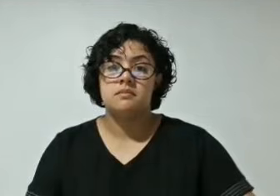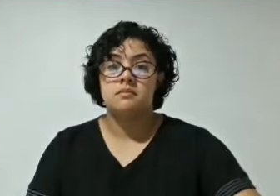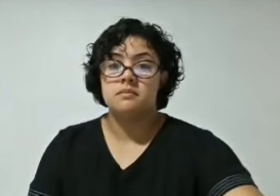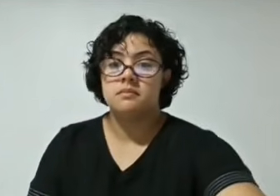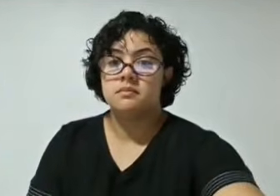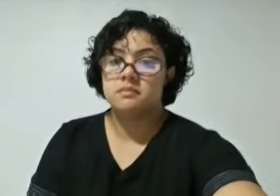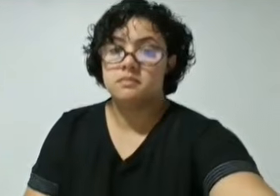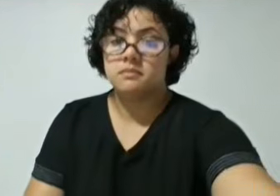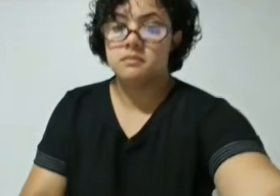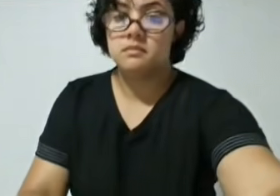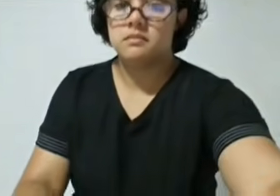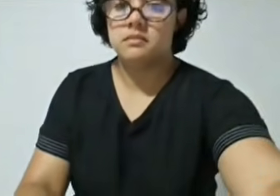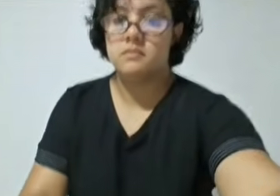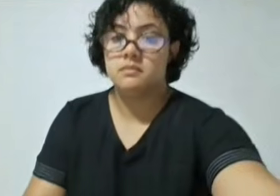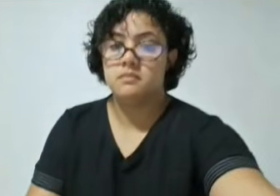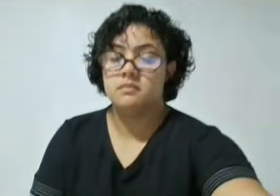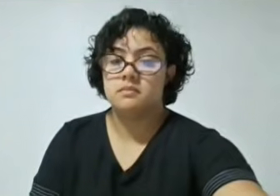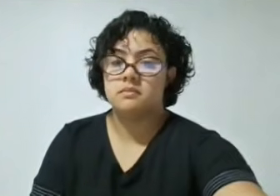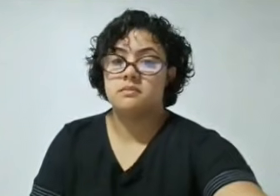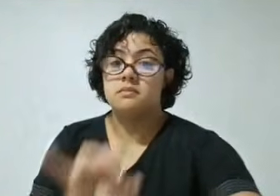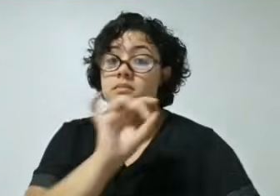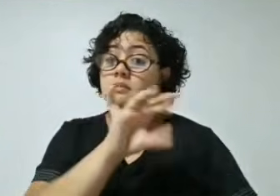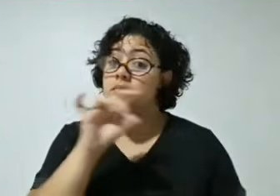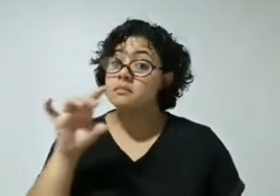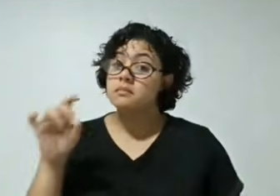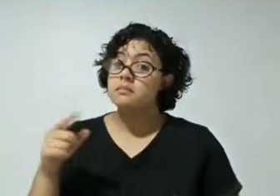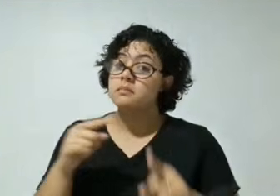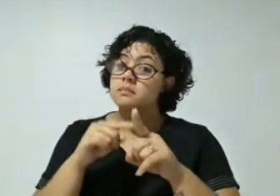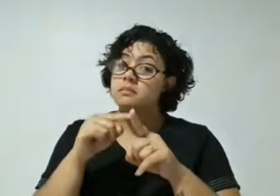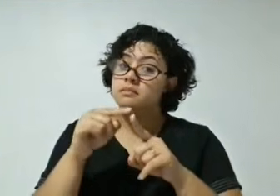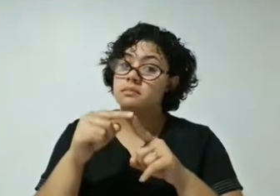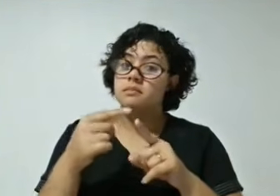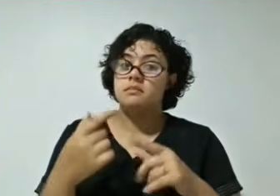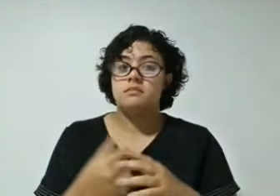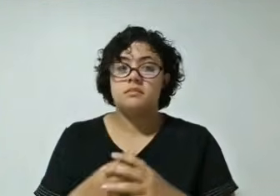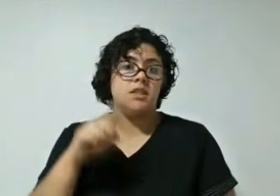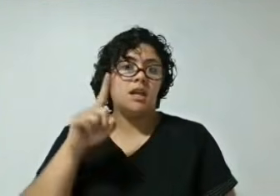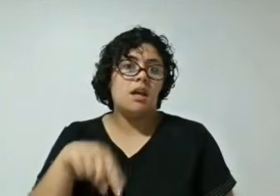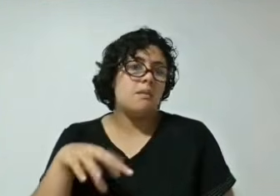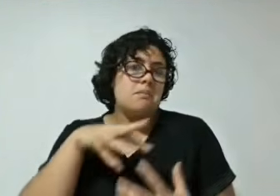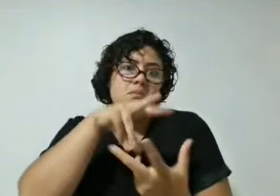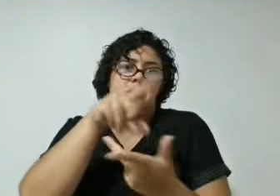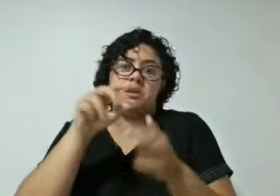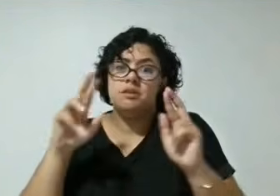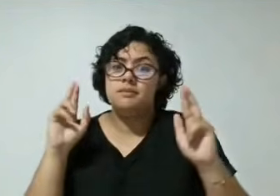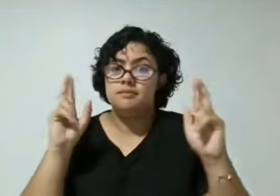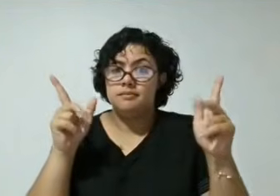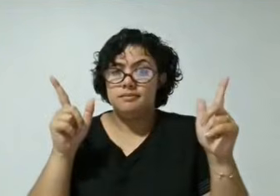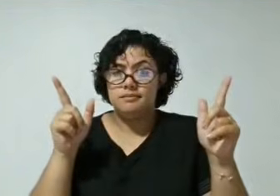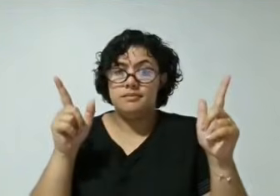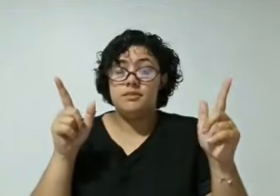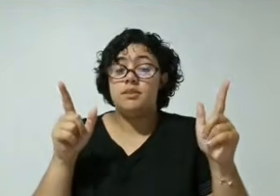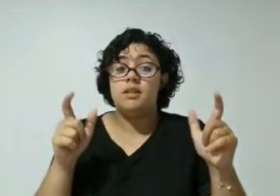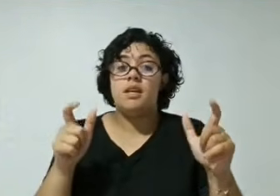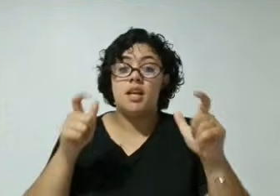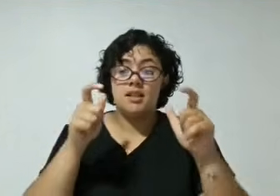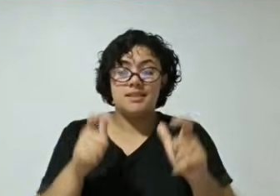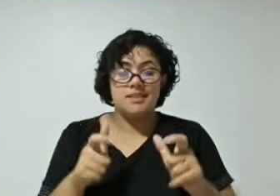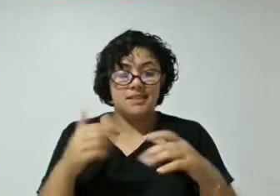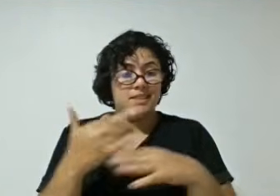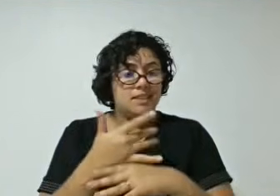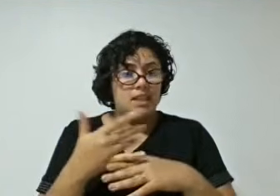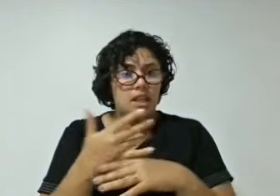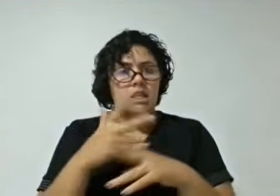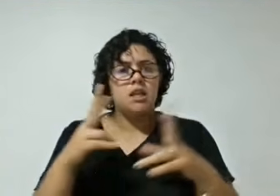cada um desses bairros, cada um desses centros culturais são um universo diferente. É a mesma cidade, são teoricamente as